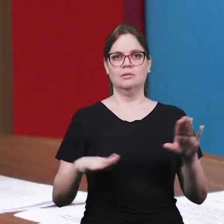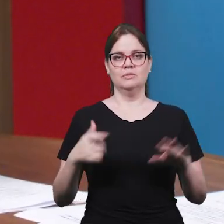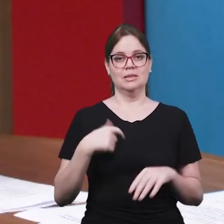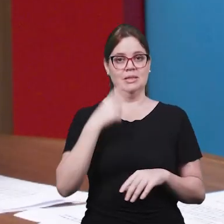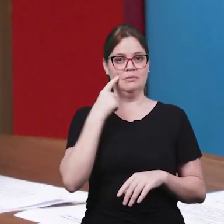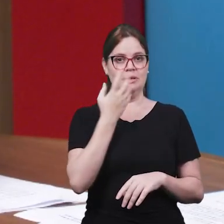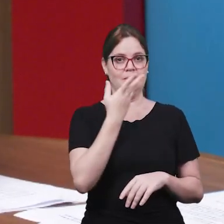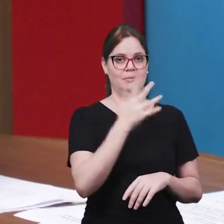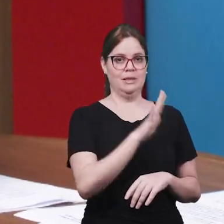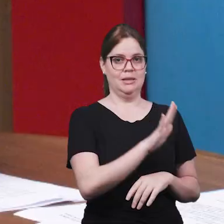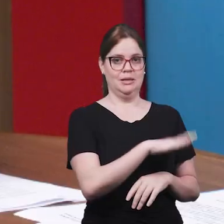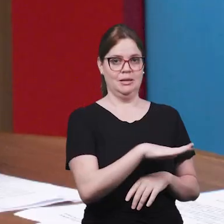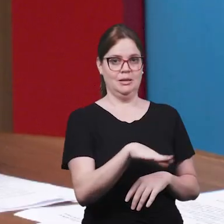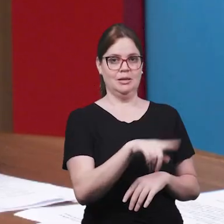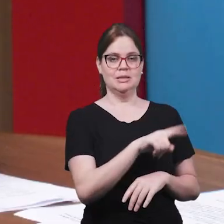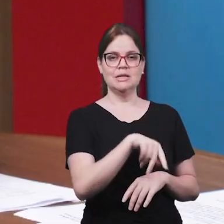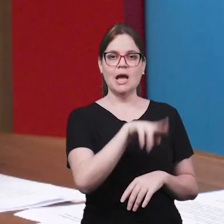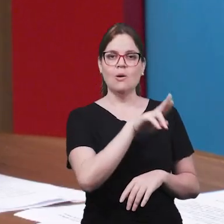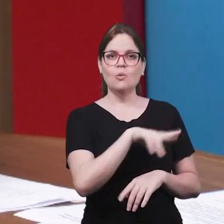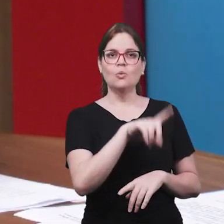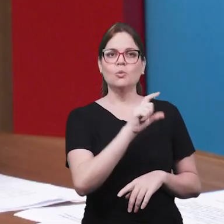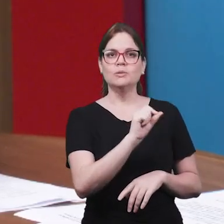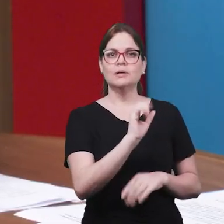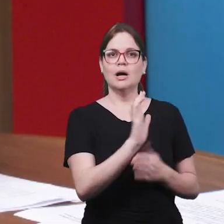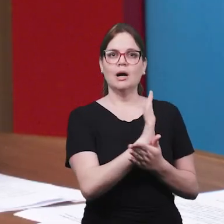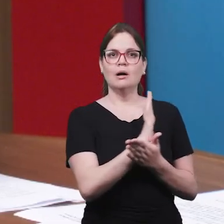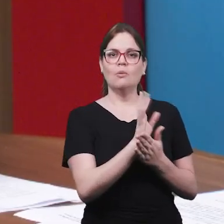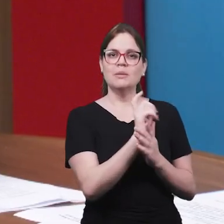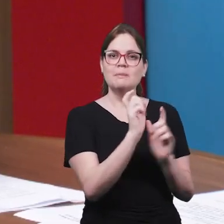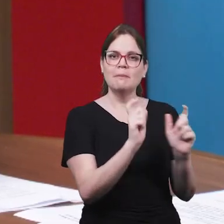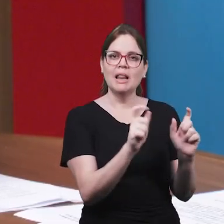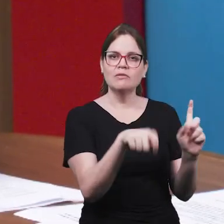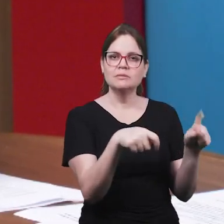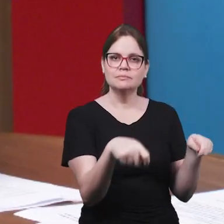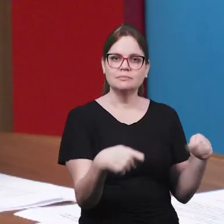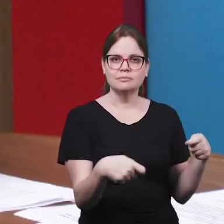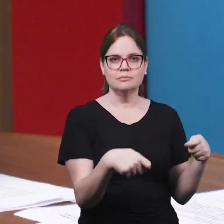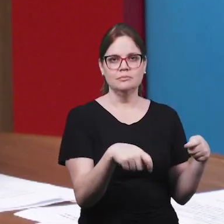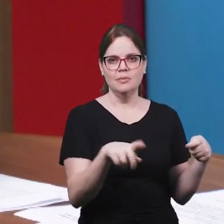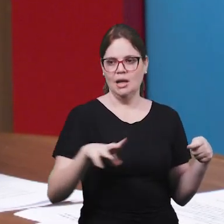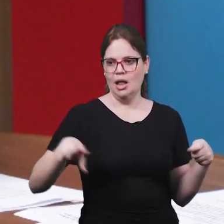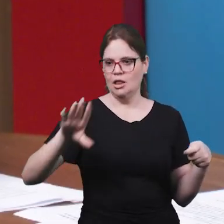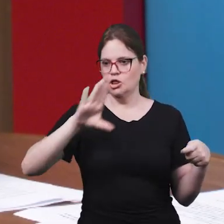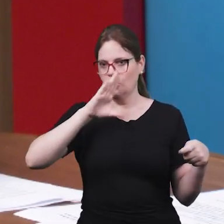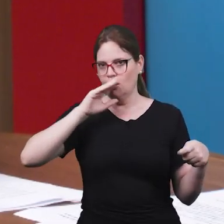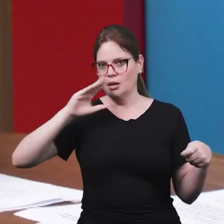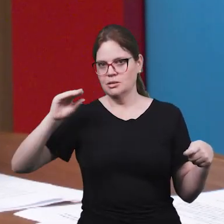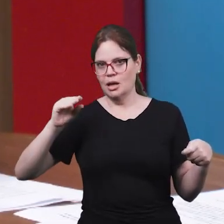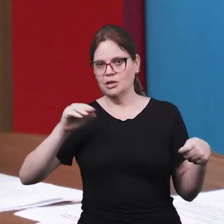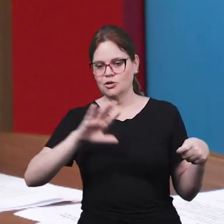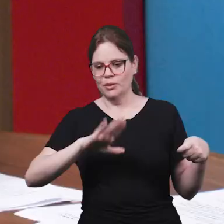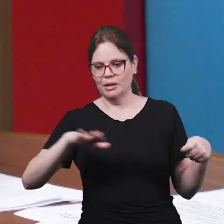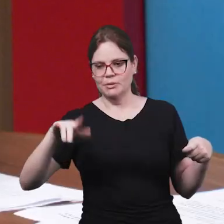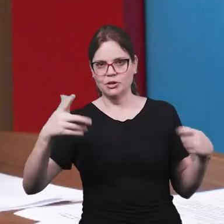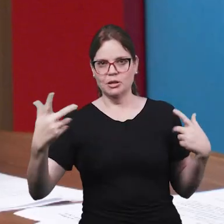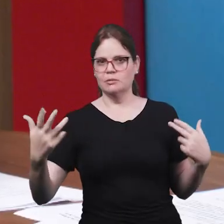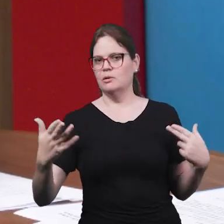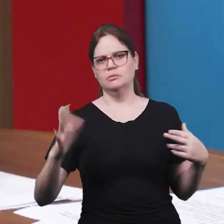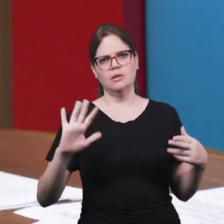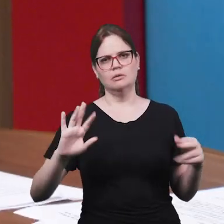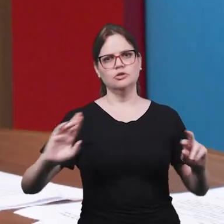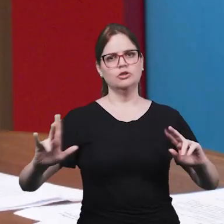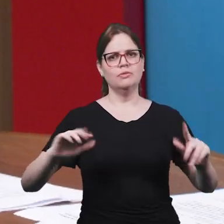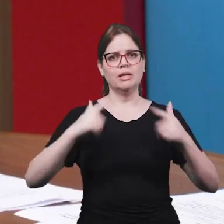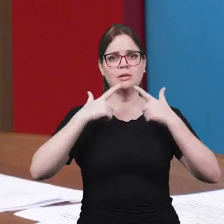com a classe de criança, você usa determinadas palavras que a gente não vai usar com a classe dos intermediários.